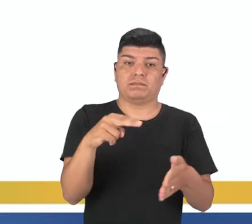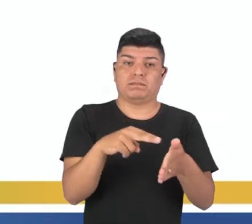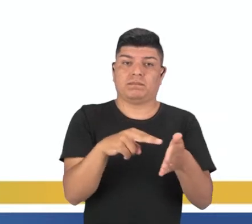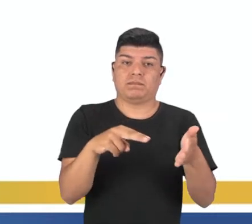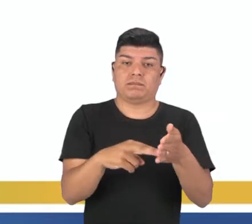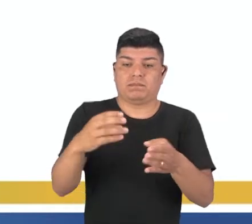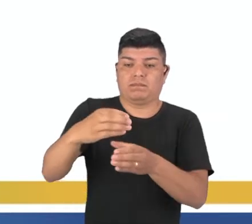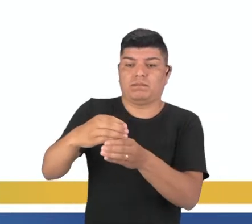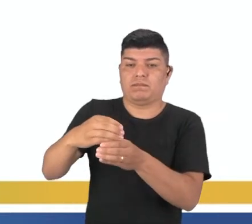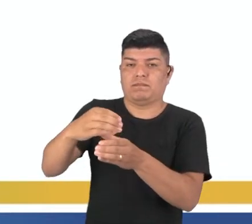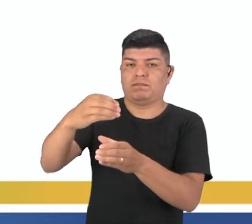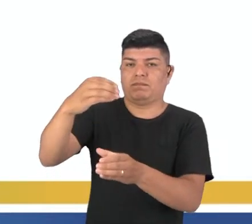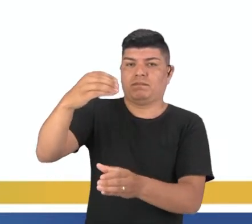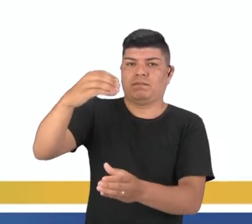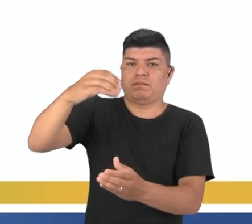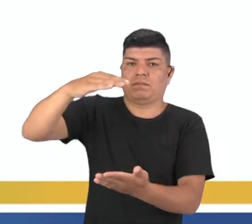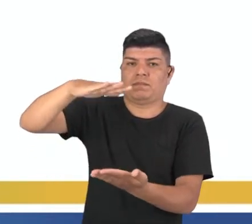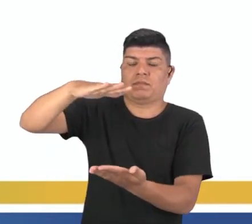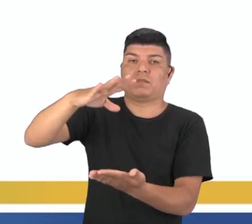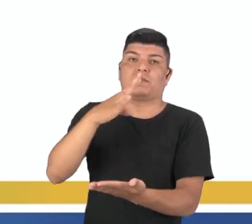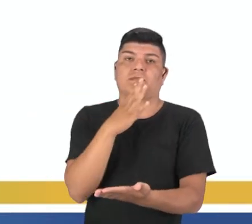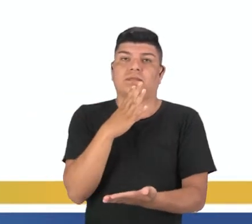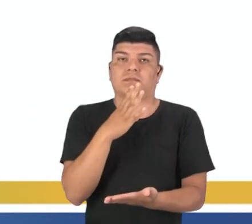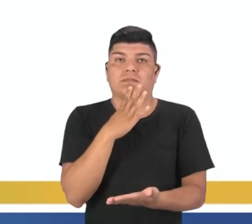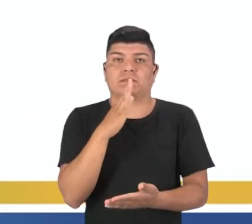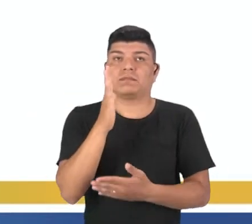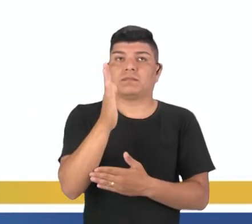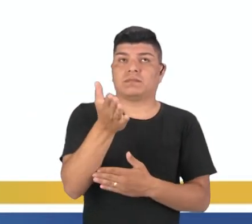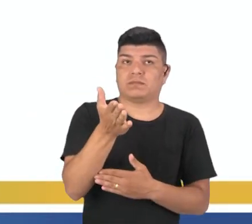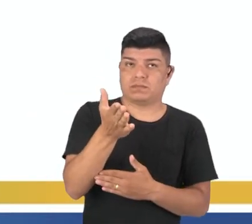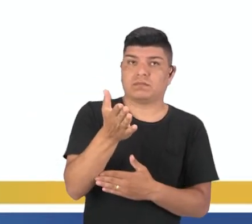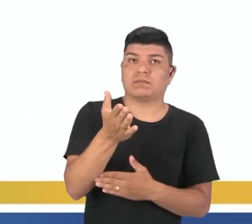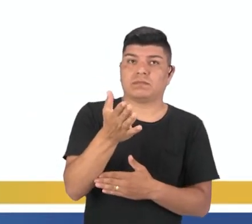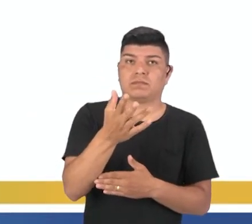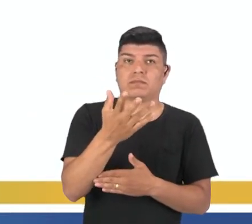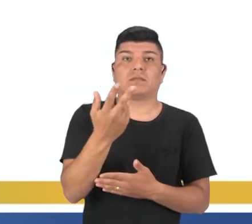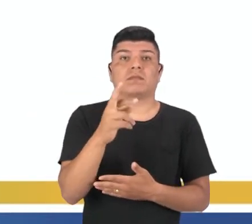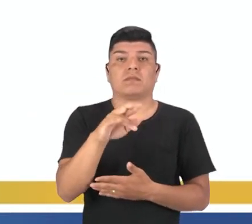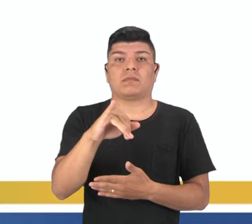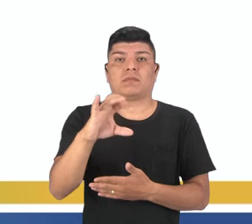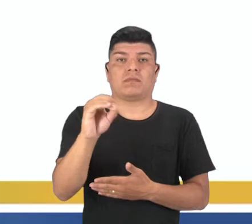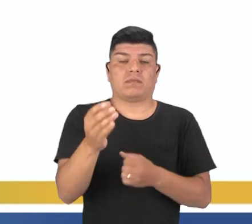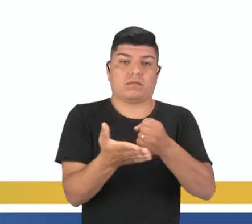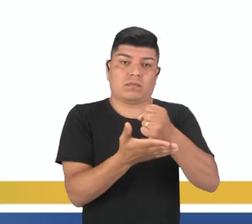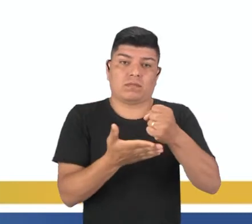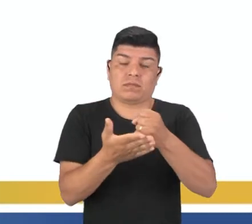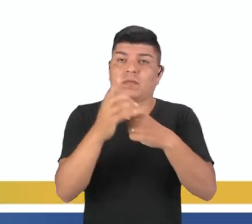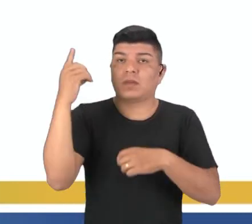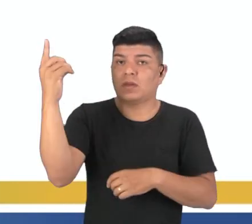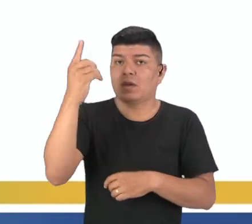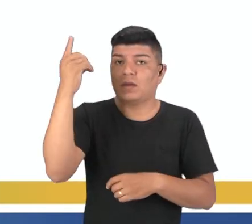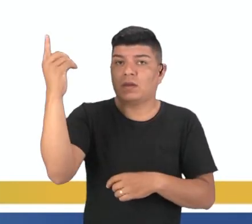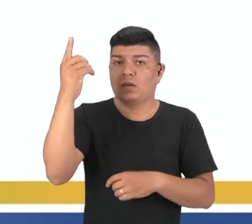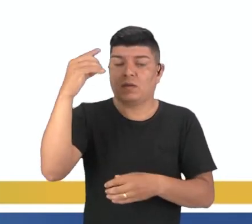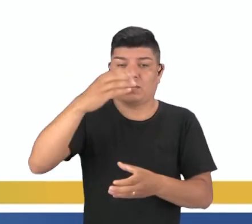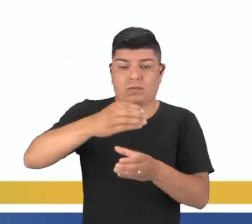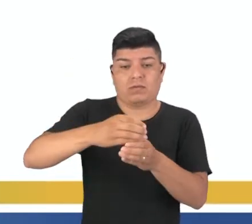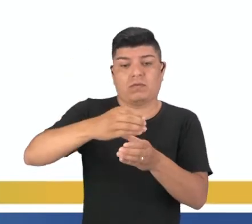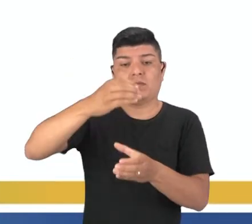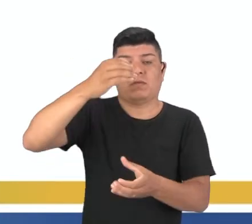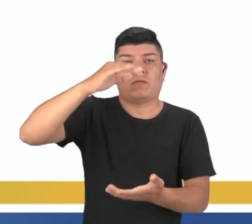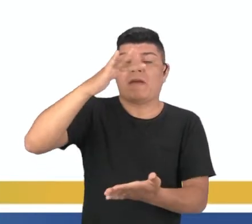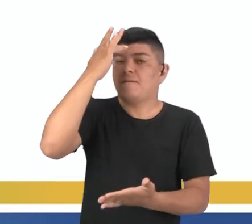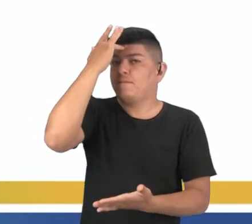de cilindro quando nós conhecemos aí já o raio da base e a altura desse cilindro, fica